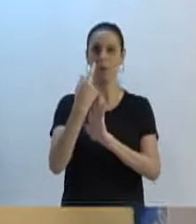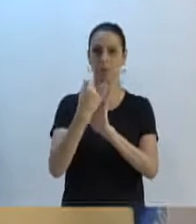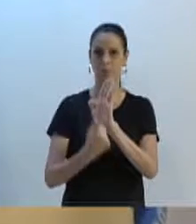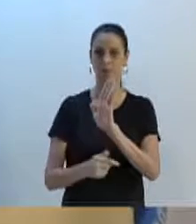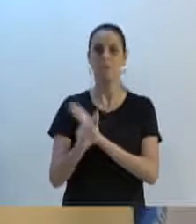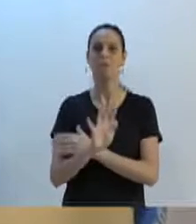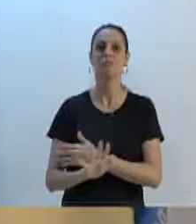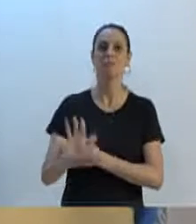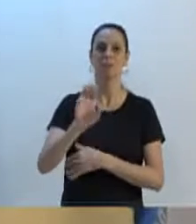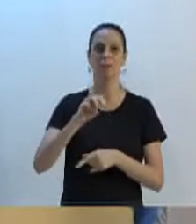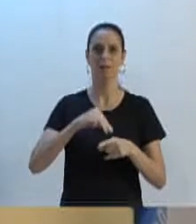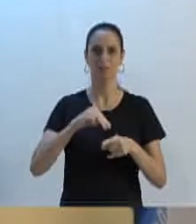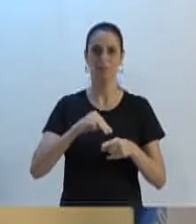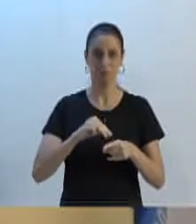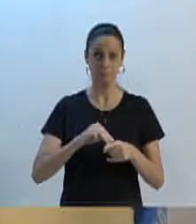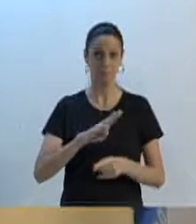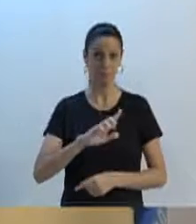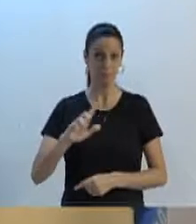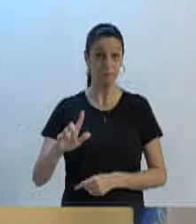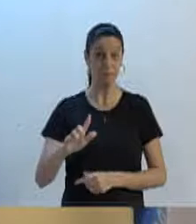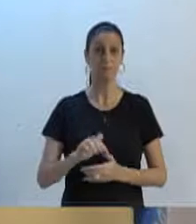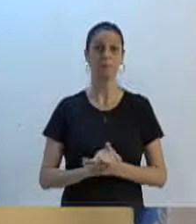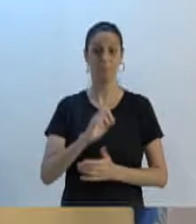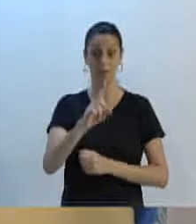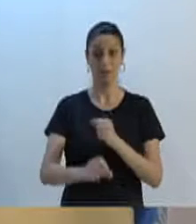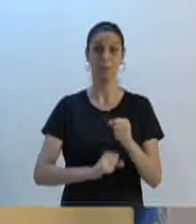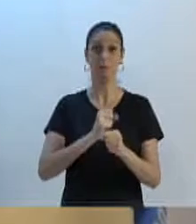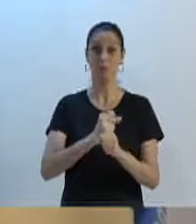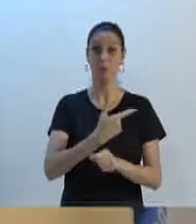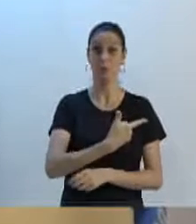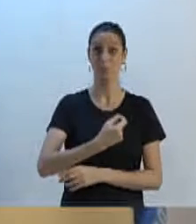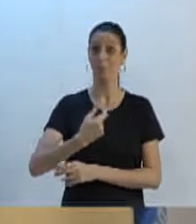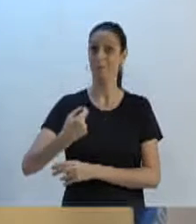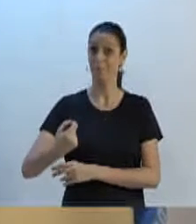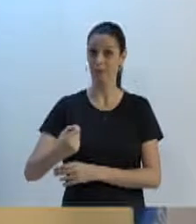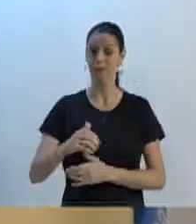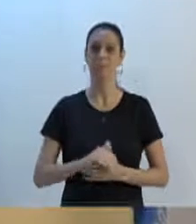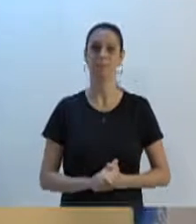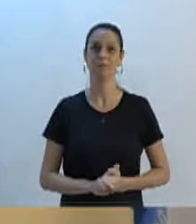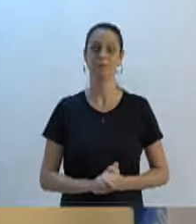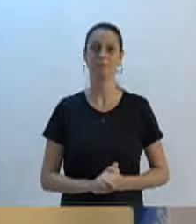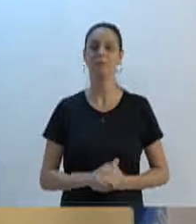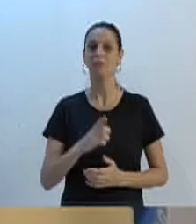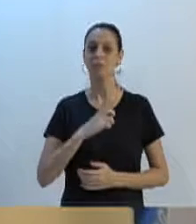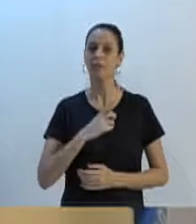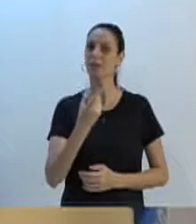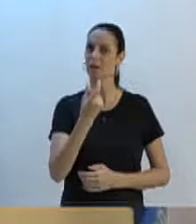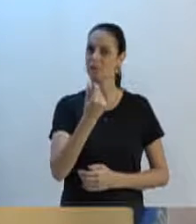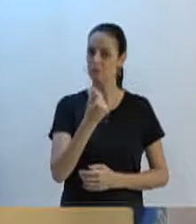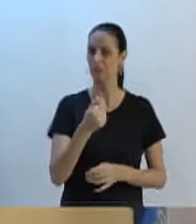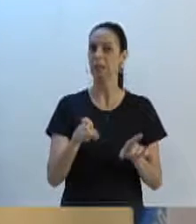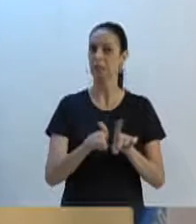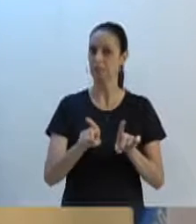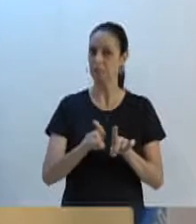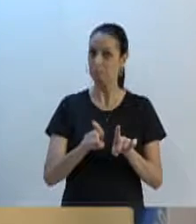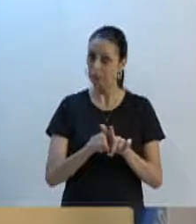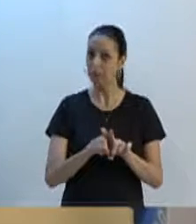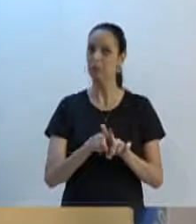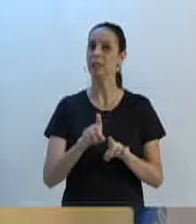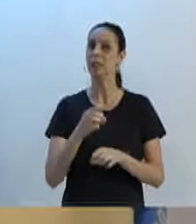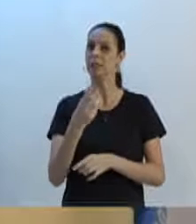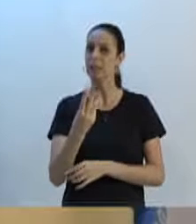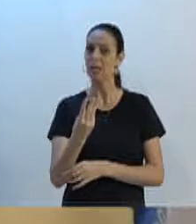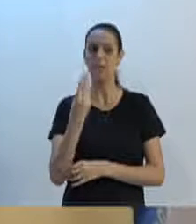do município de blumenau para o exercício de 2000 e 2010 estima a receita e fixa as despesas em três milhões